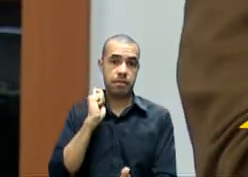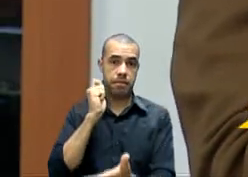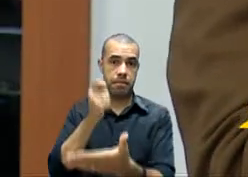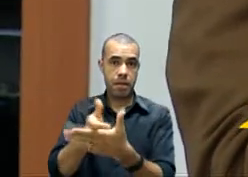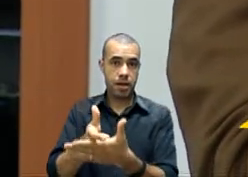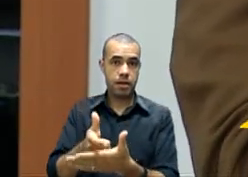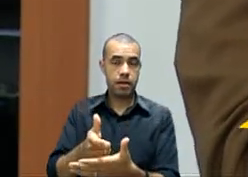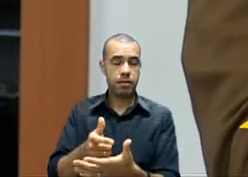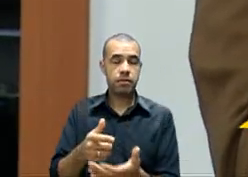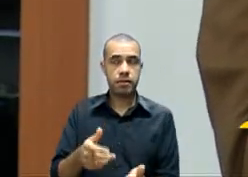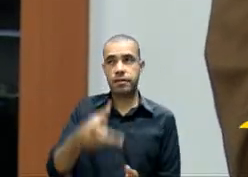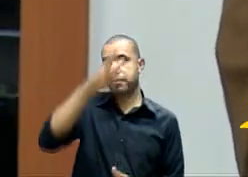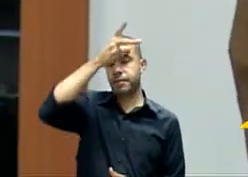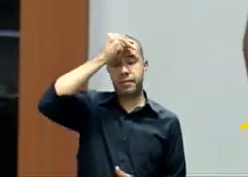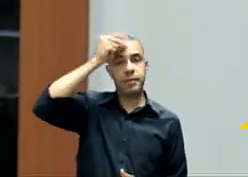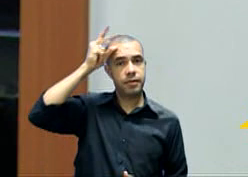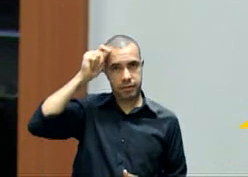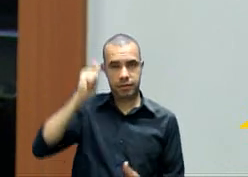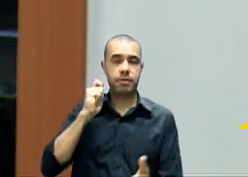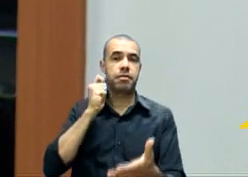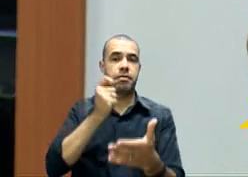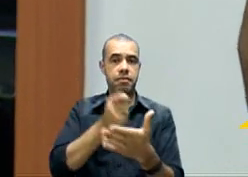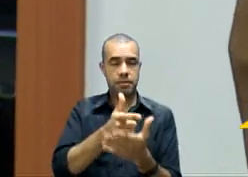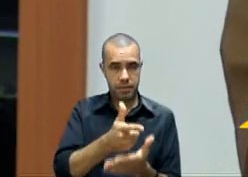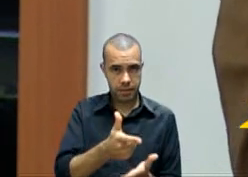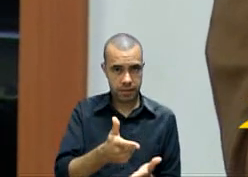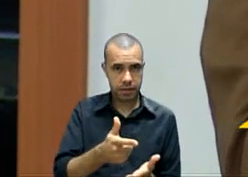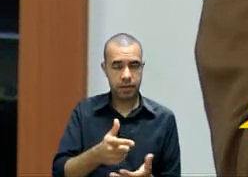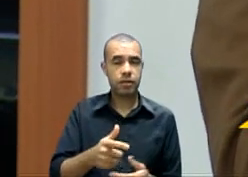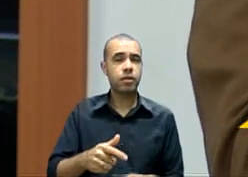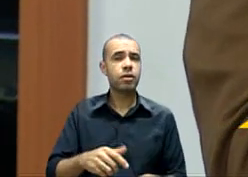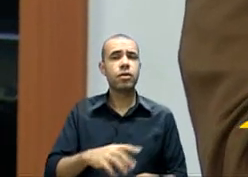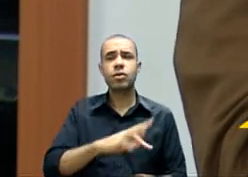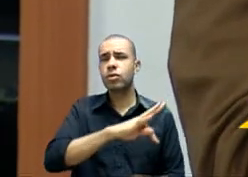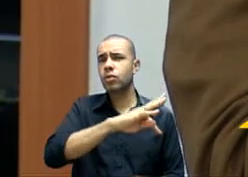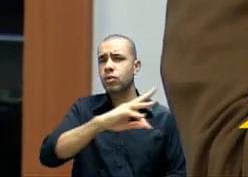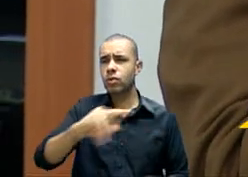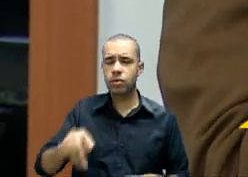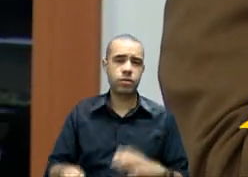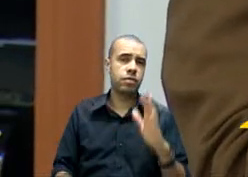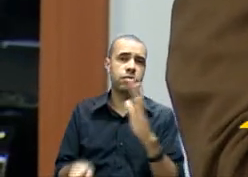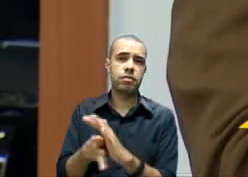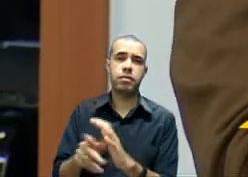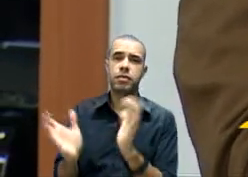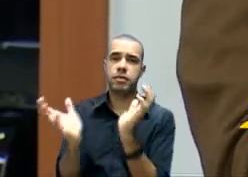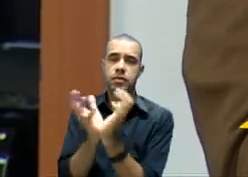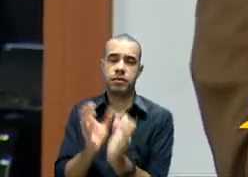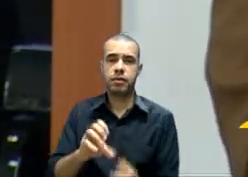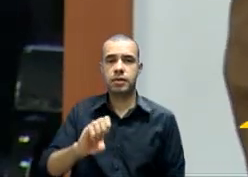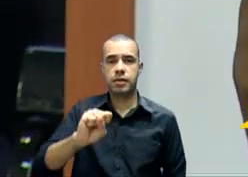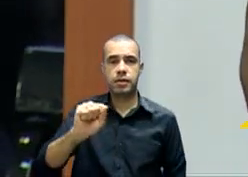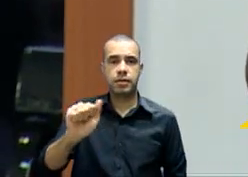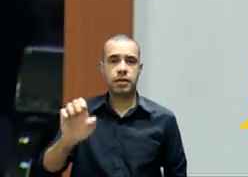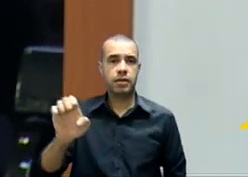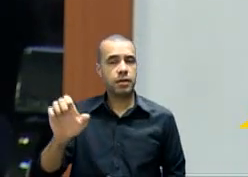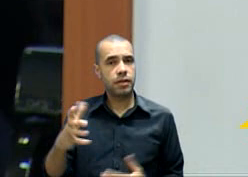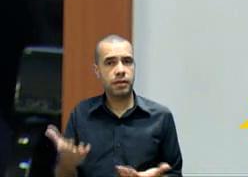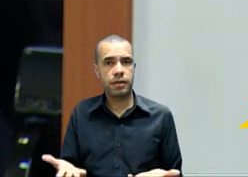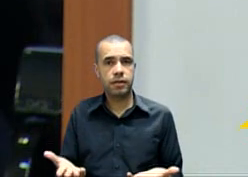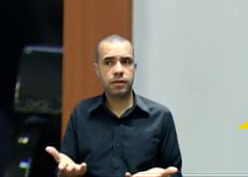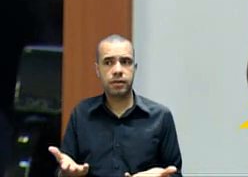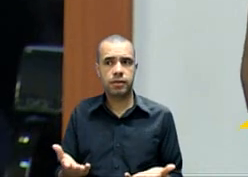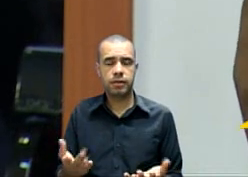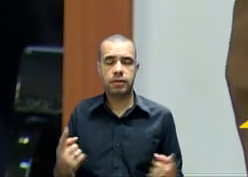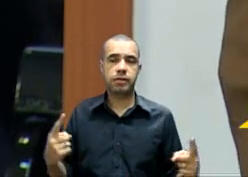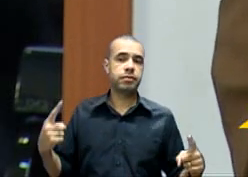a prefeitura a pagar toda a parte de infraestrutura do SAI. Isso inviabiliza a expansão das redes